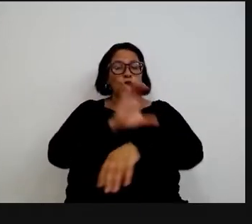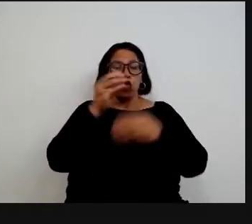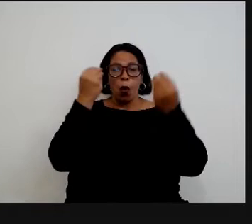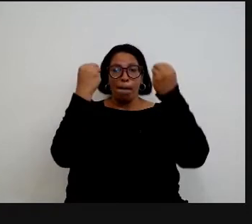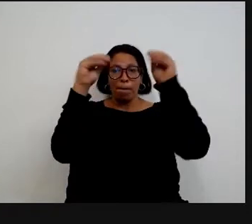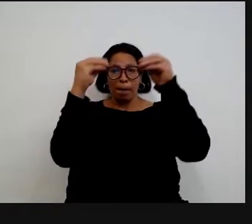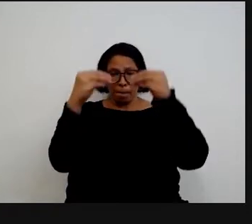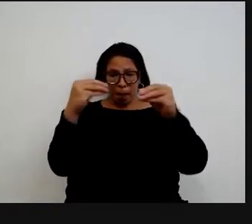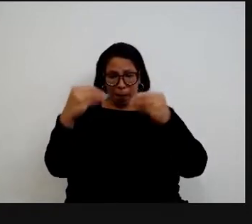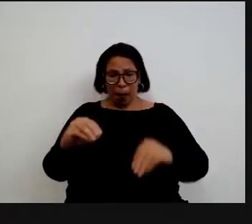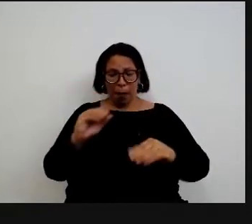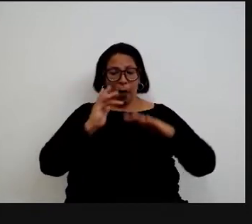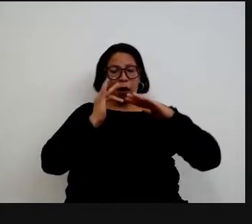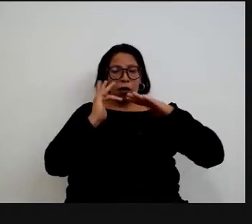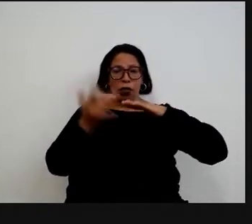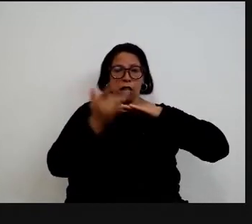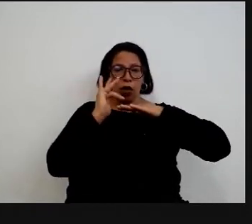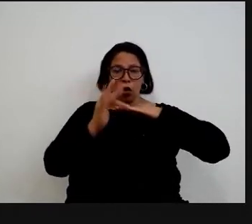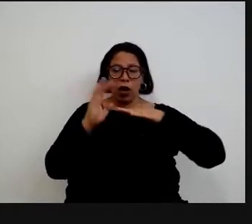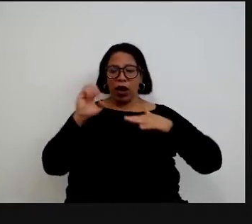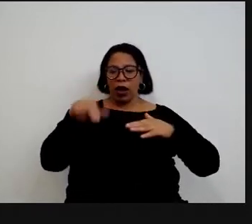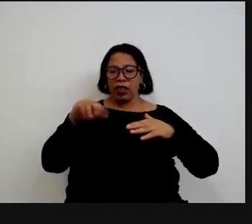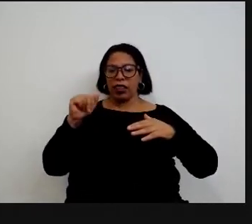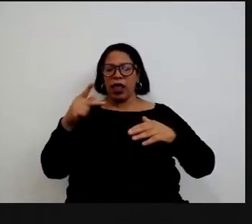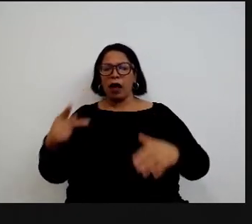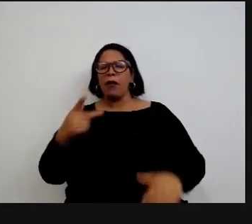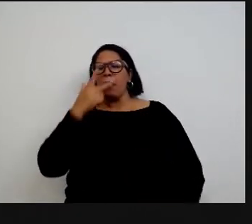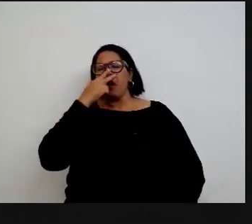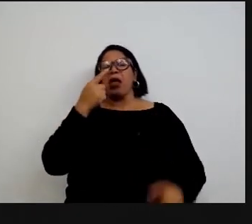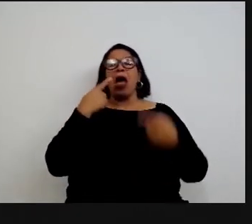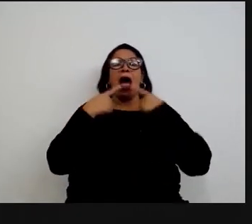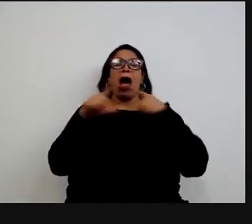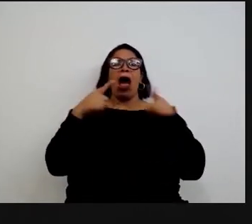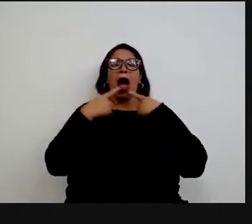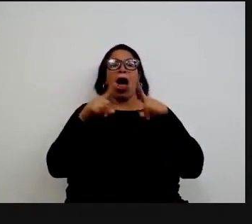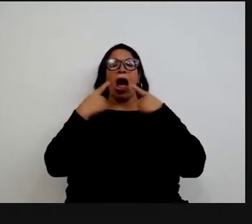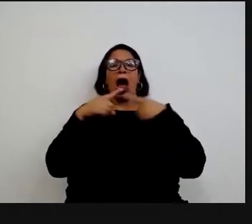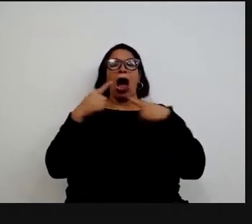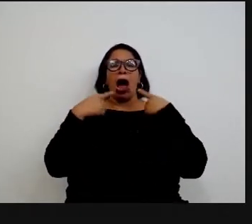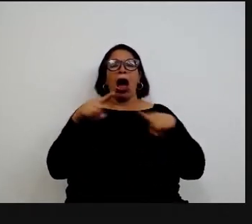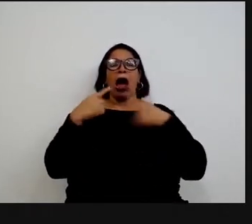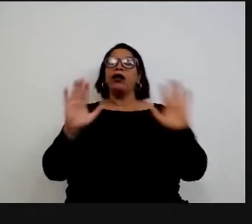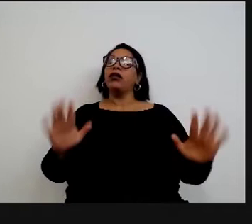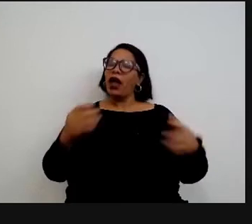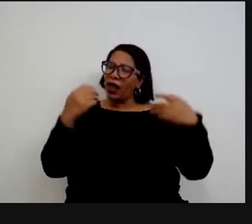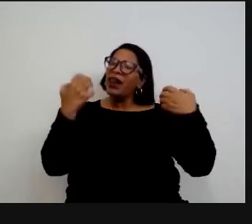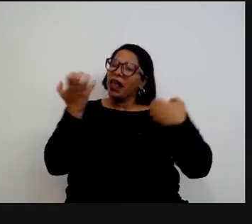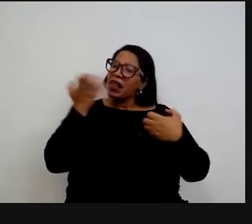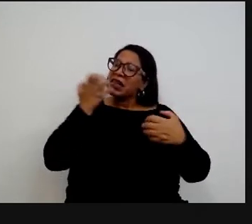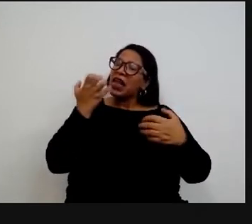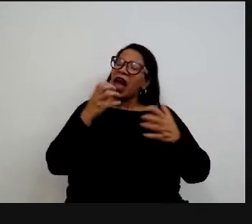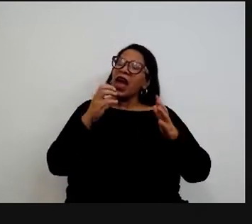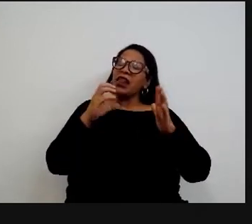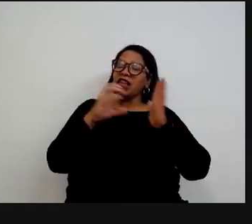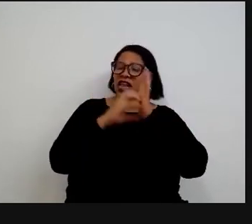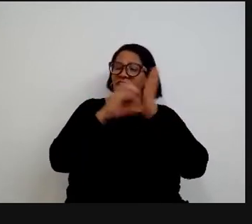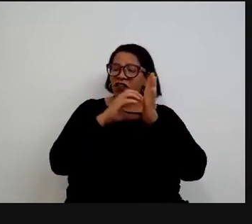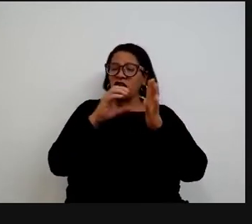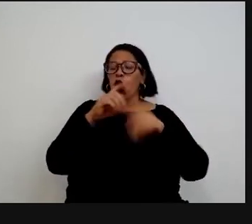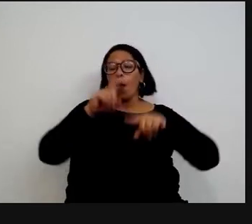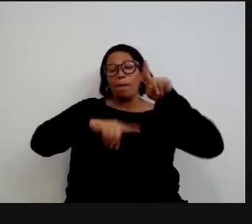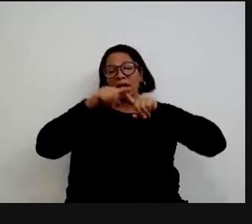anunciado nas mídias sociais da INAP, é um choro só. Né? Então, o que acontece hoje é